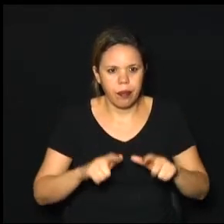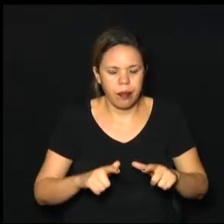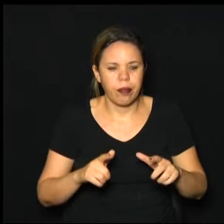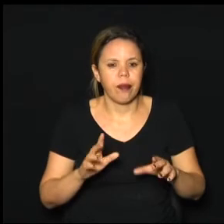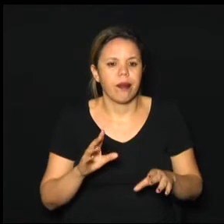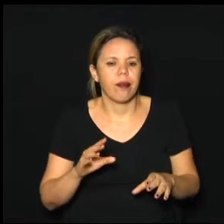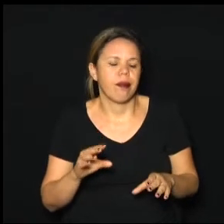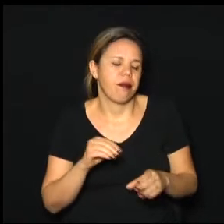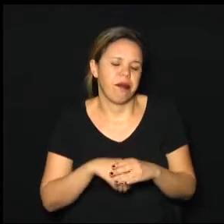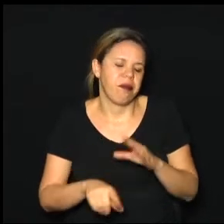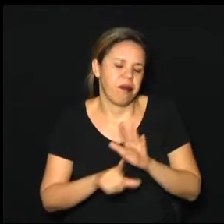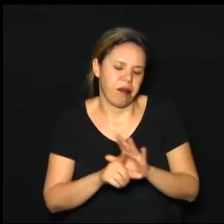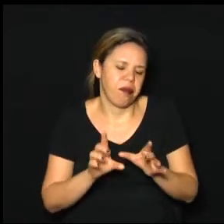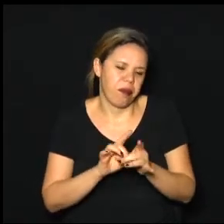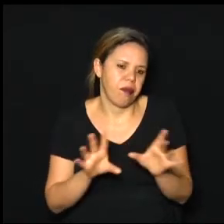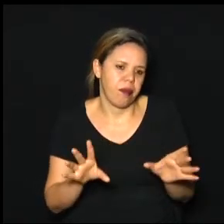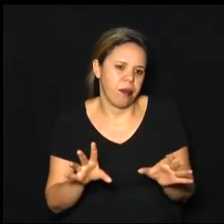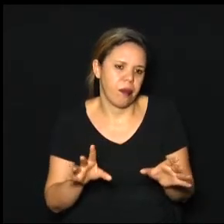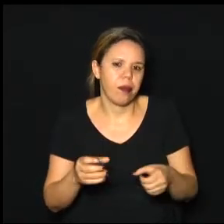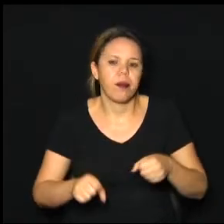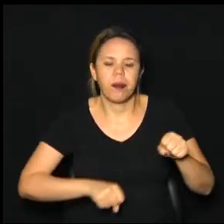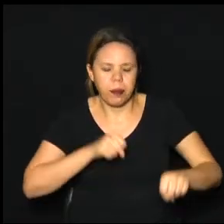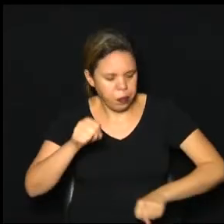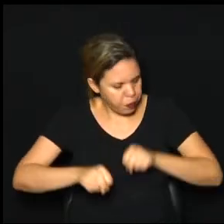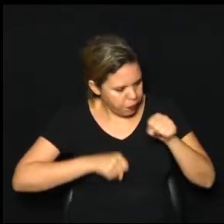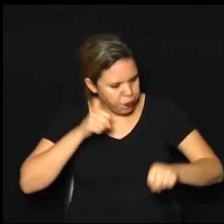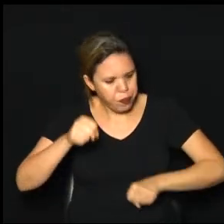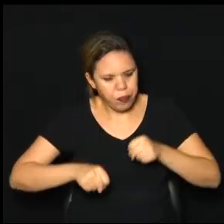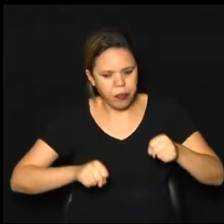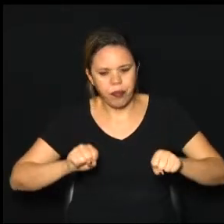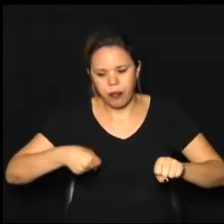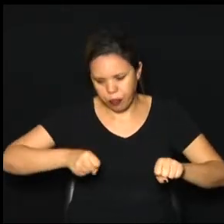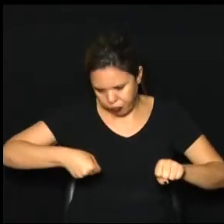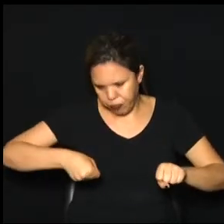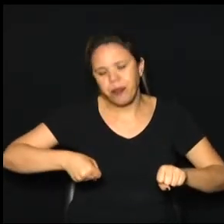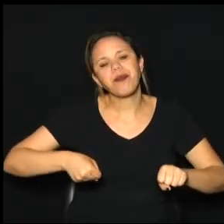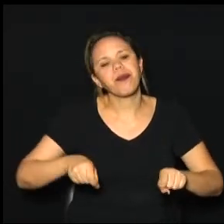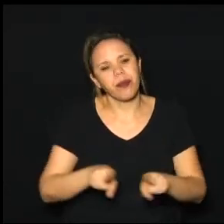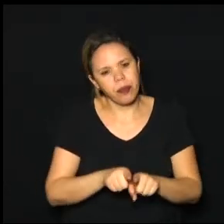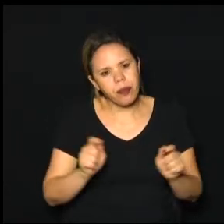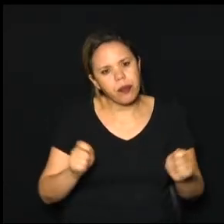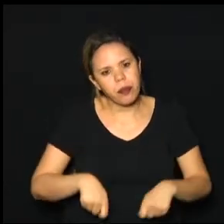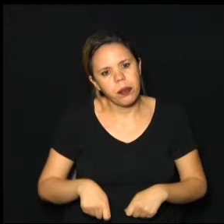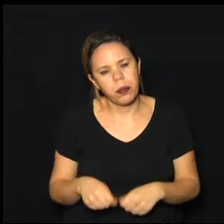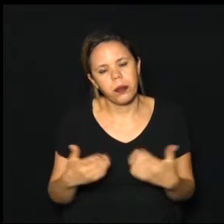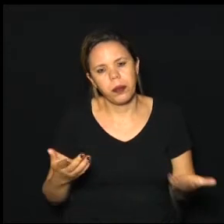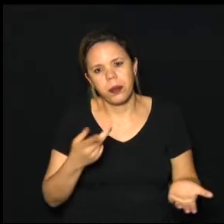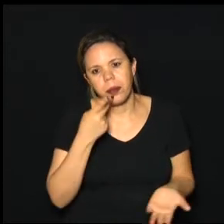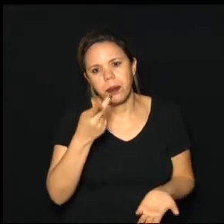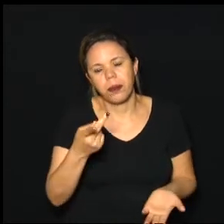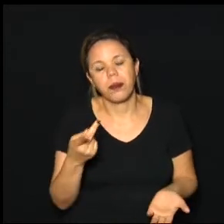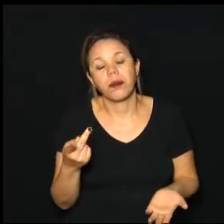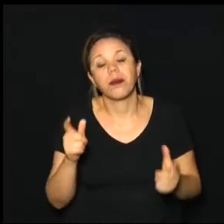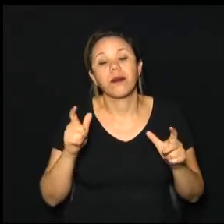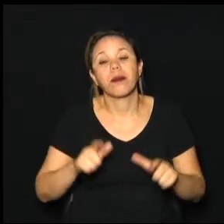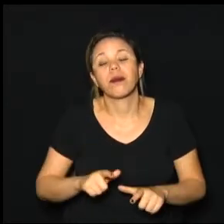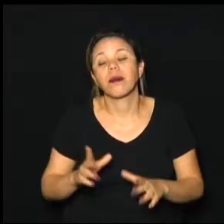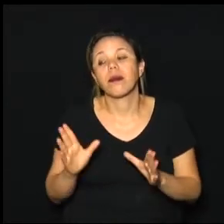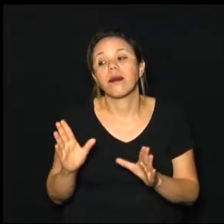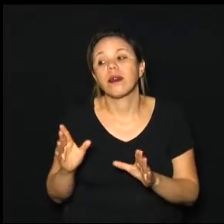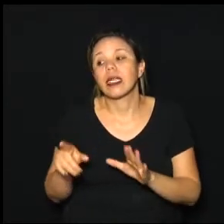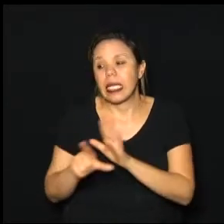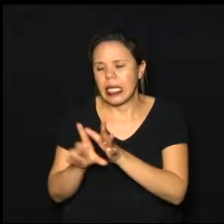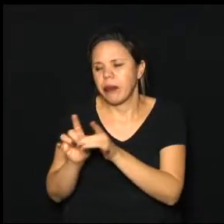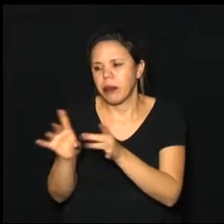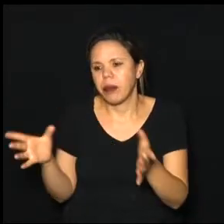lei, e também nas bicicletas e motocicletas. Quando eu falo que é um ponto escuro, porque veja, você vai